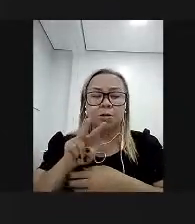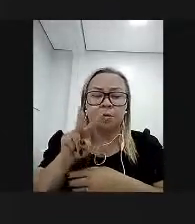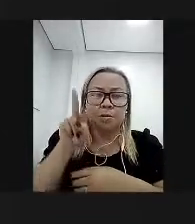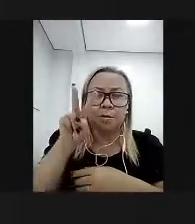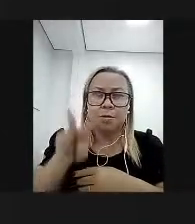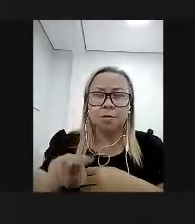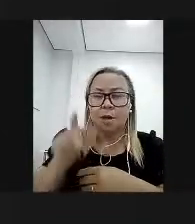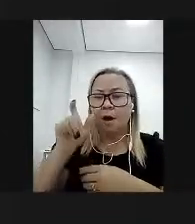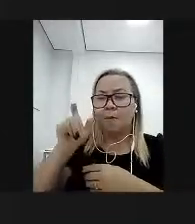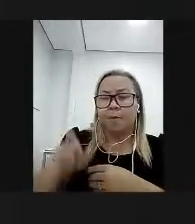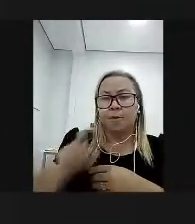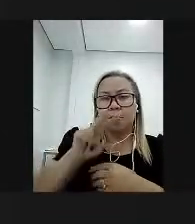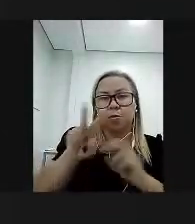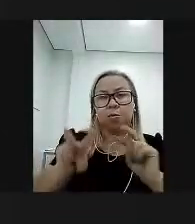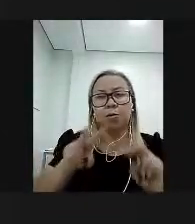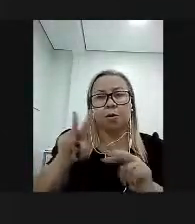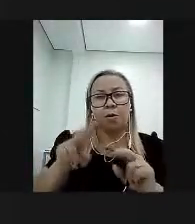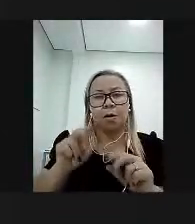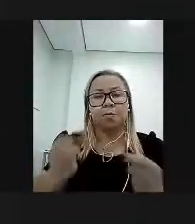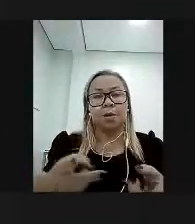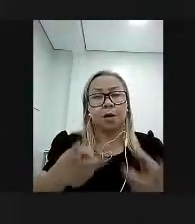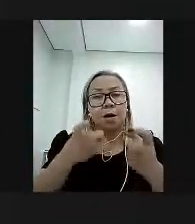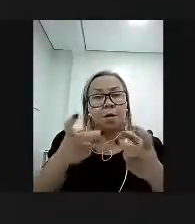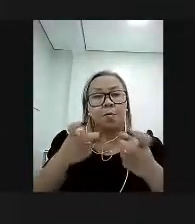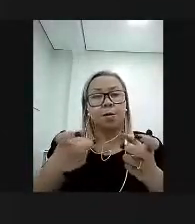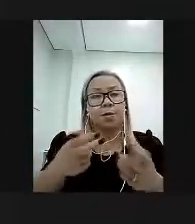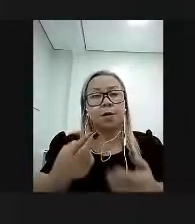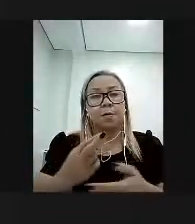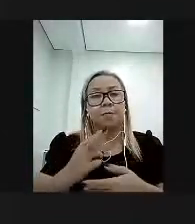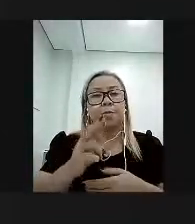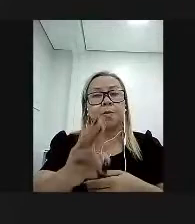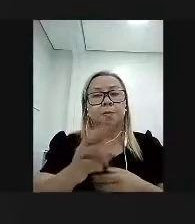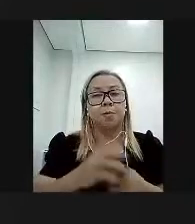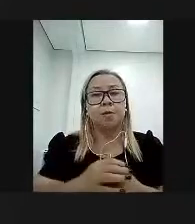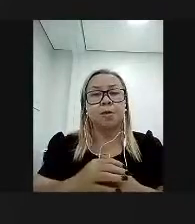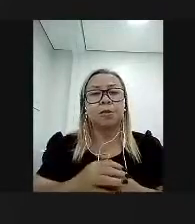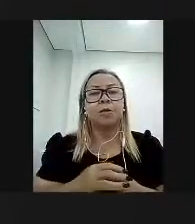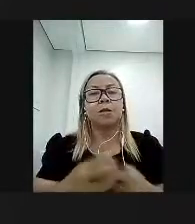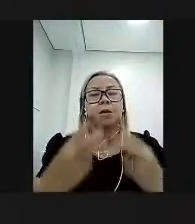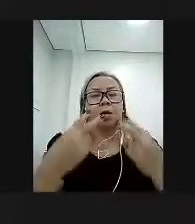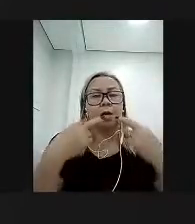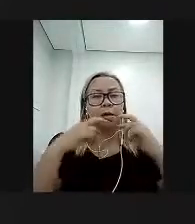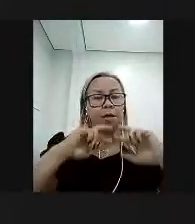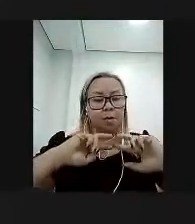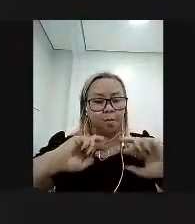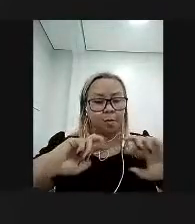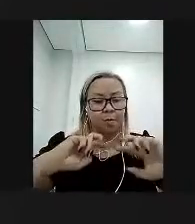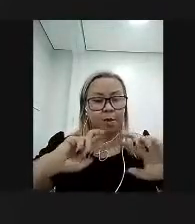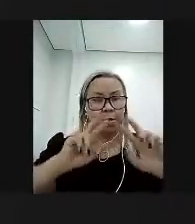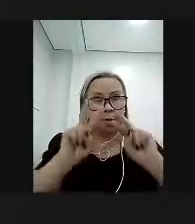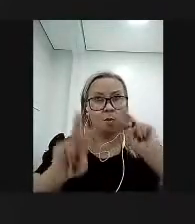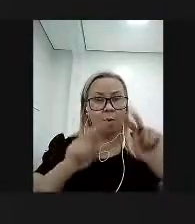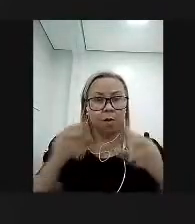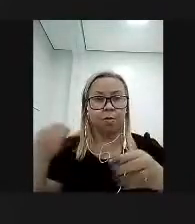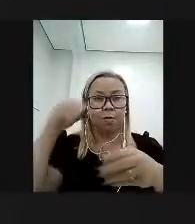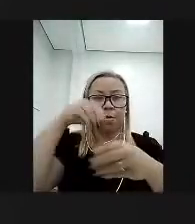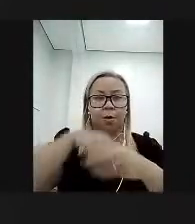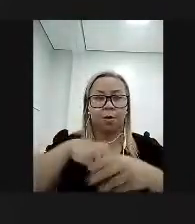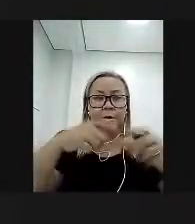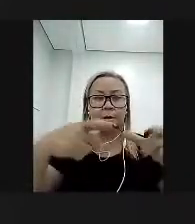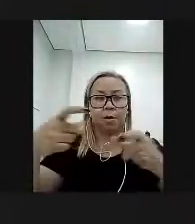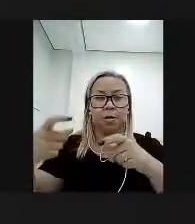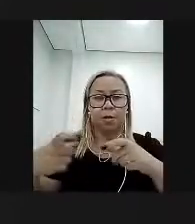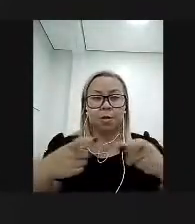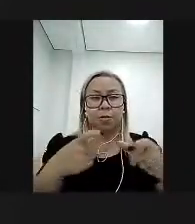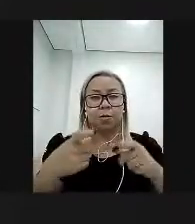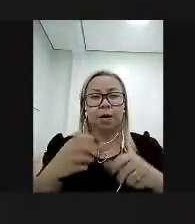espectador vê o que está refletido, se vê olhando, se vê incluído nesse espaço. Então, é